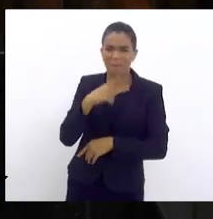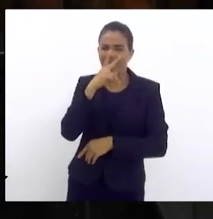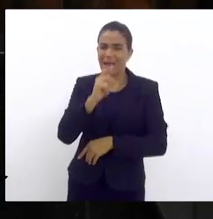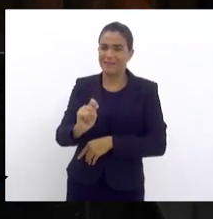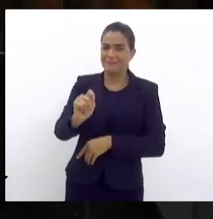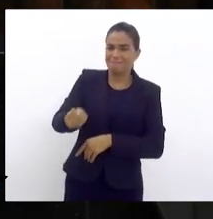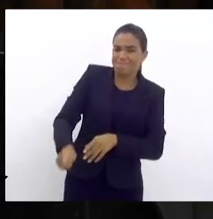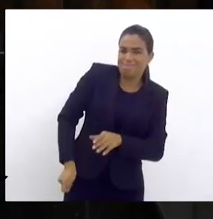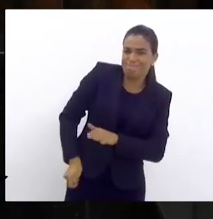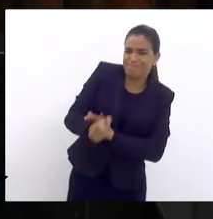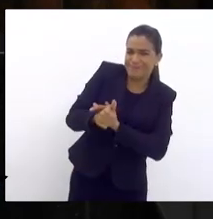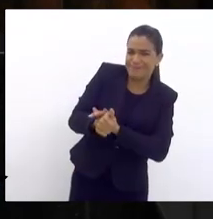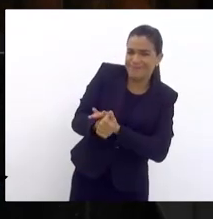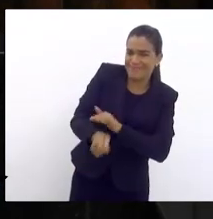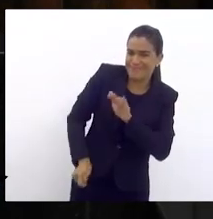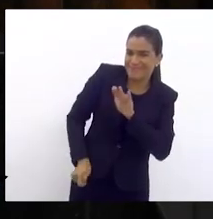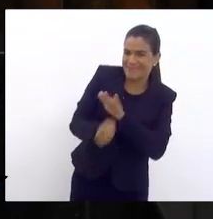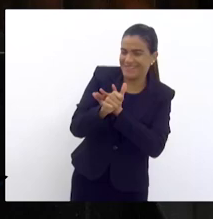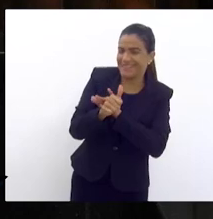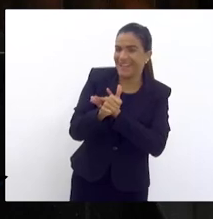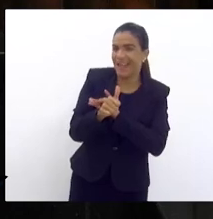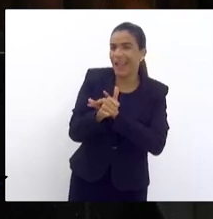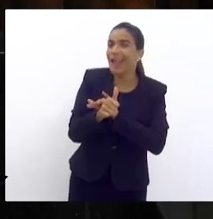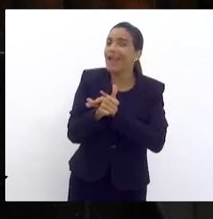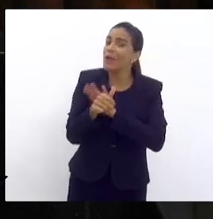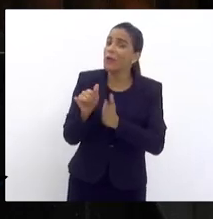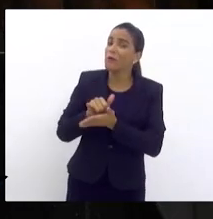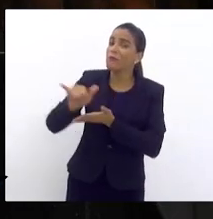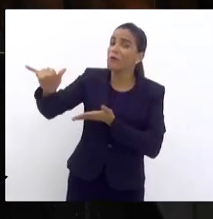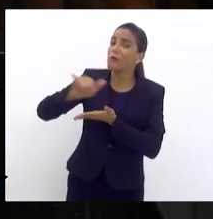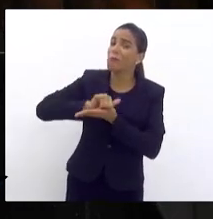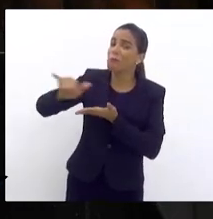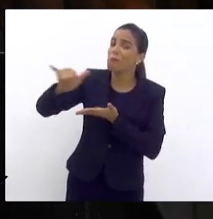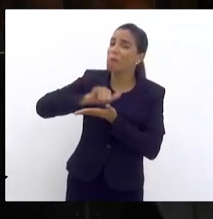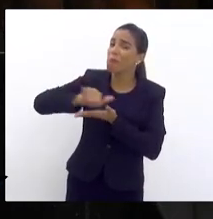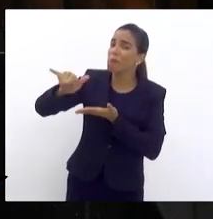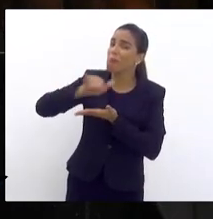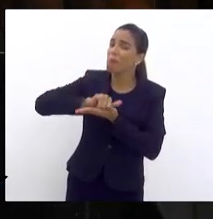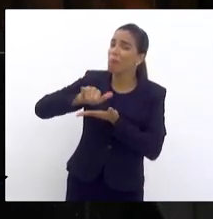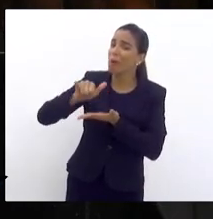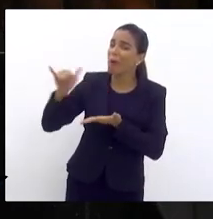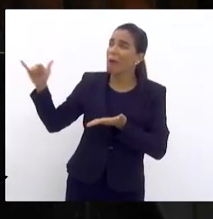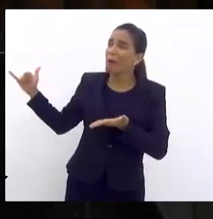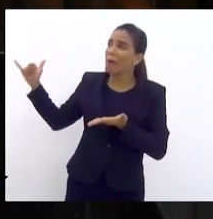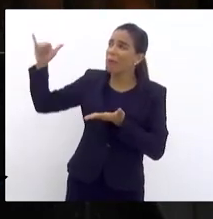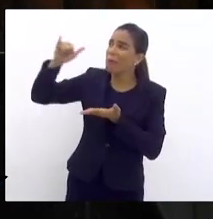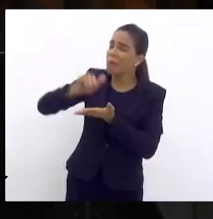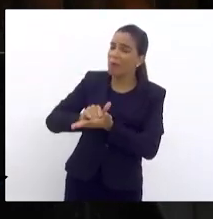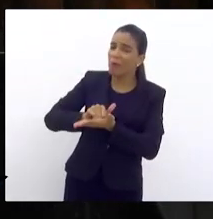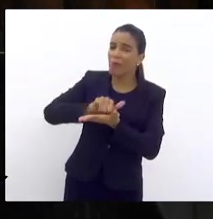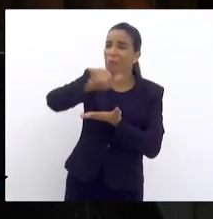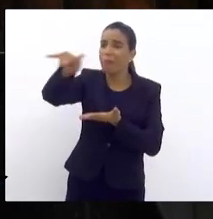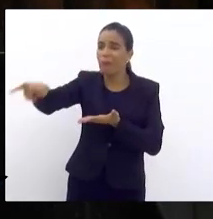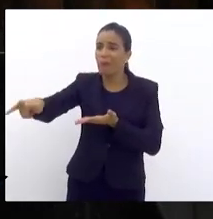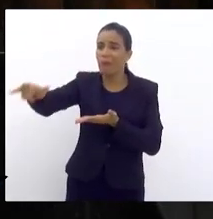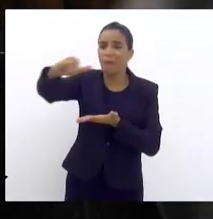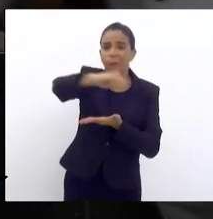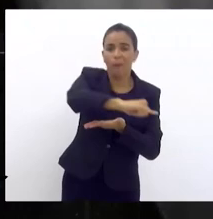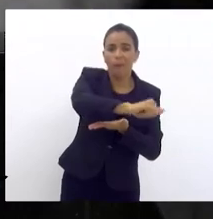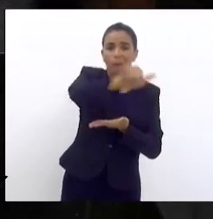dar aquilo que não tem e os voos continuarem nessa escala imensa